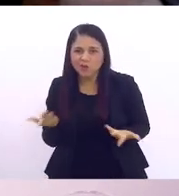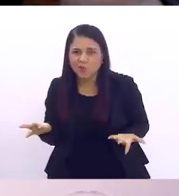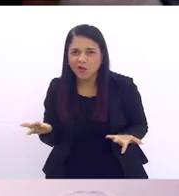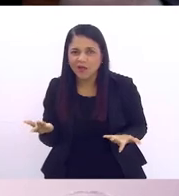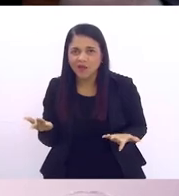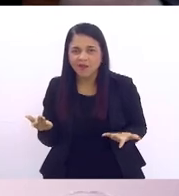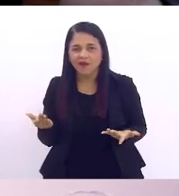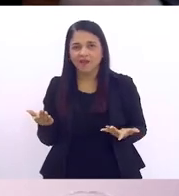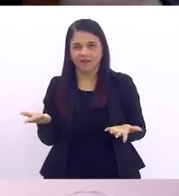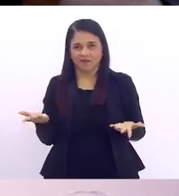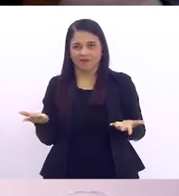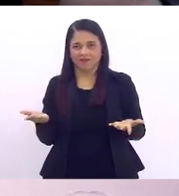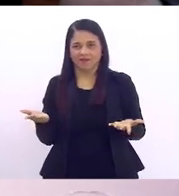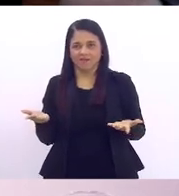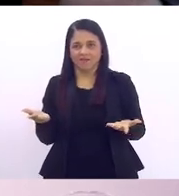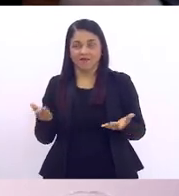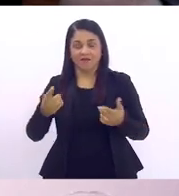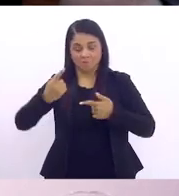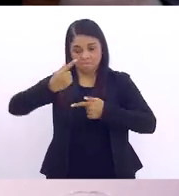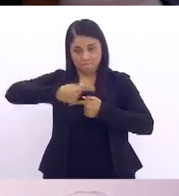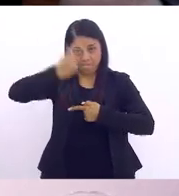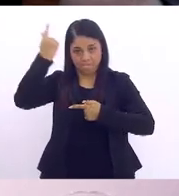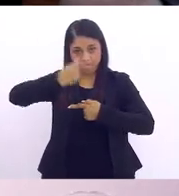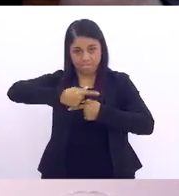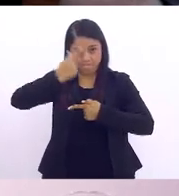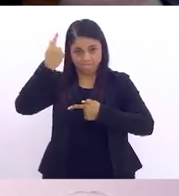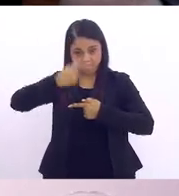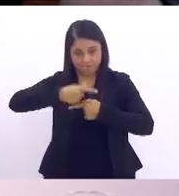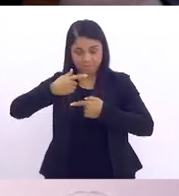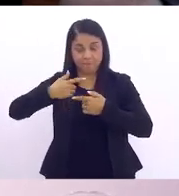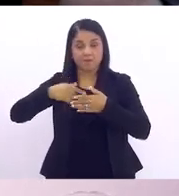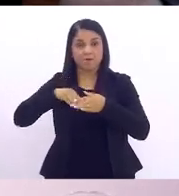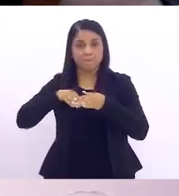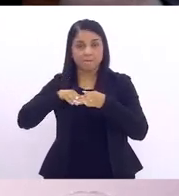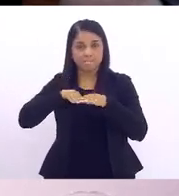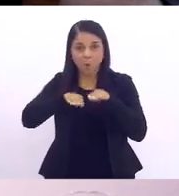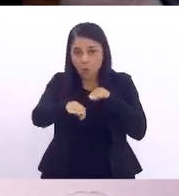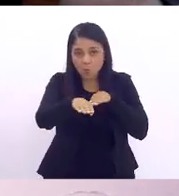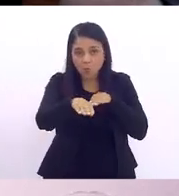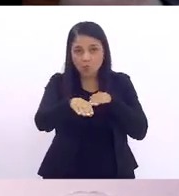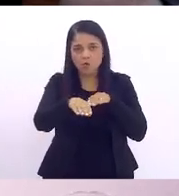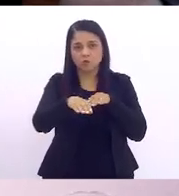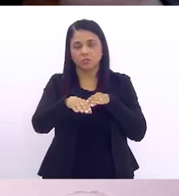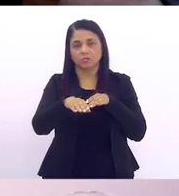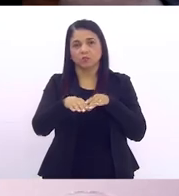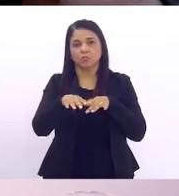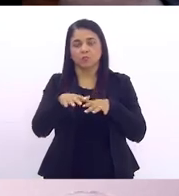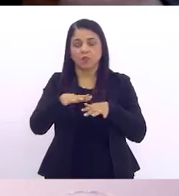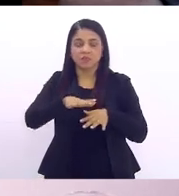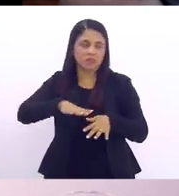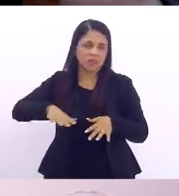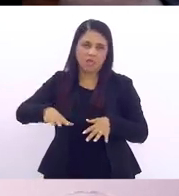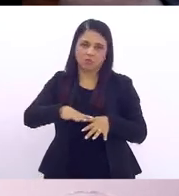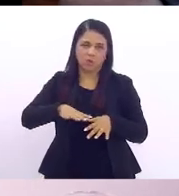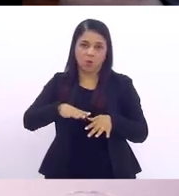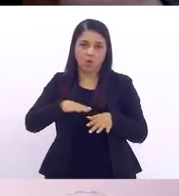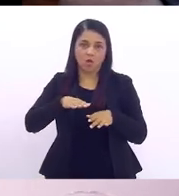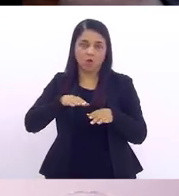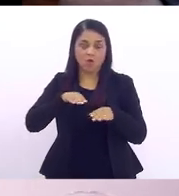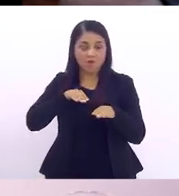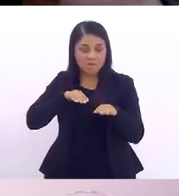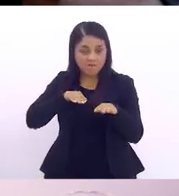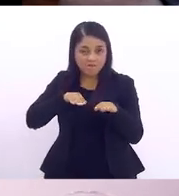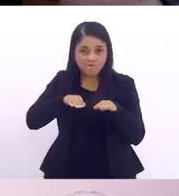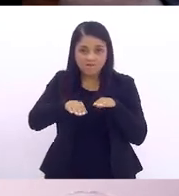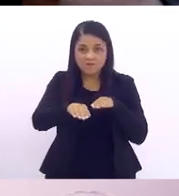evasão de de de de pedágio nesse caso ela não é ela ela é basicamente não é uma evasão territorial ela é uma evasão